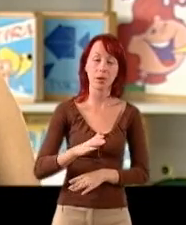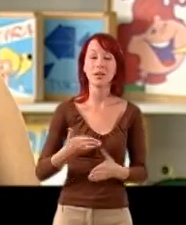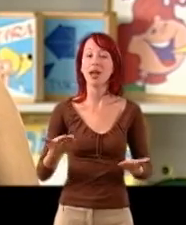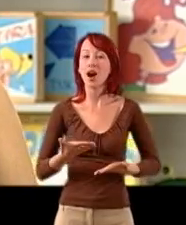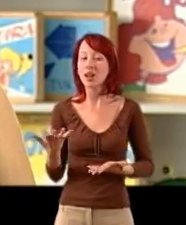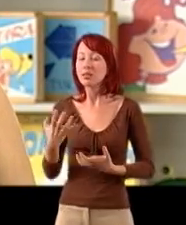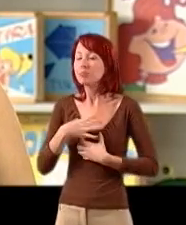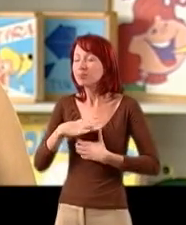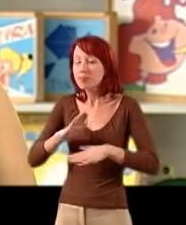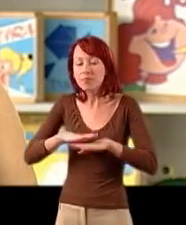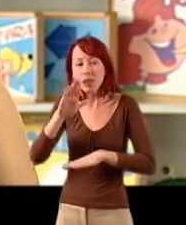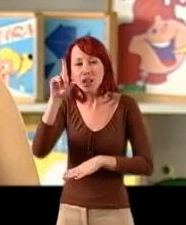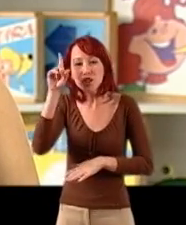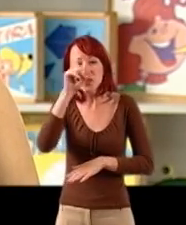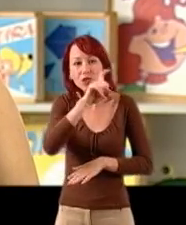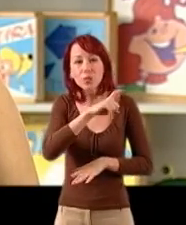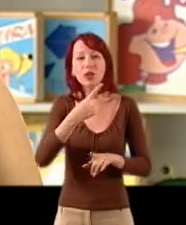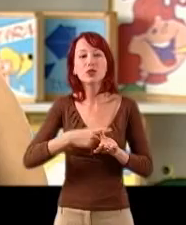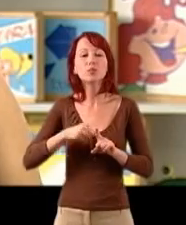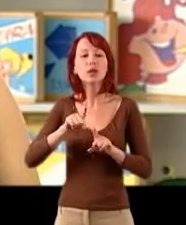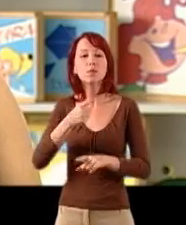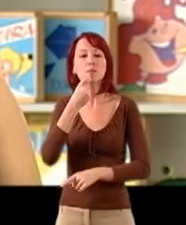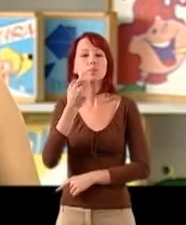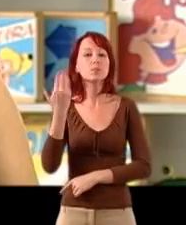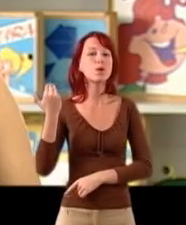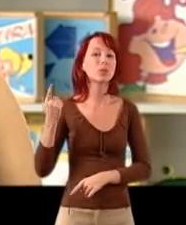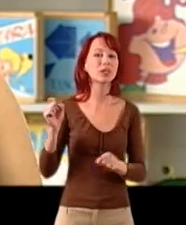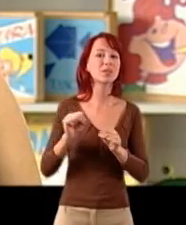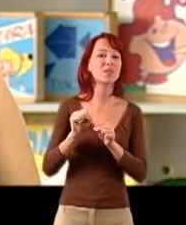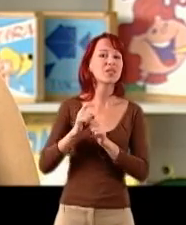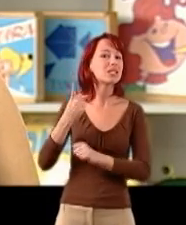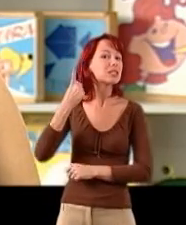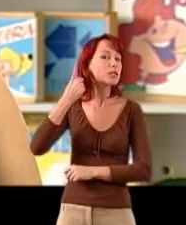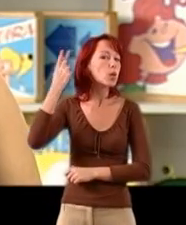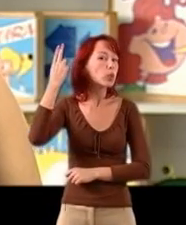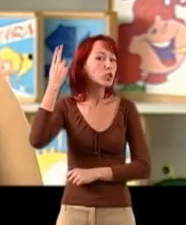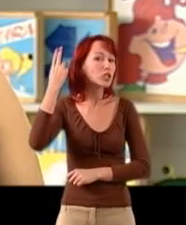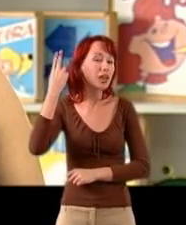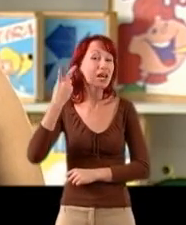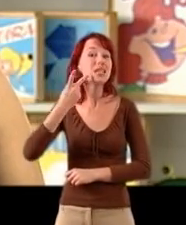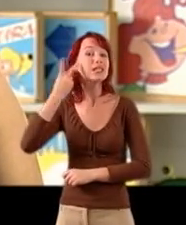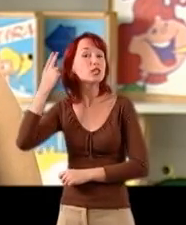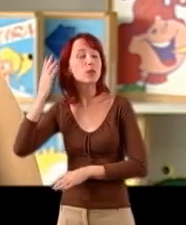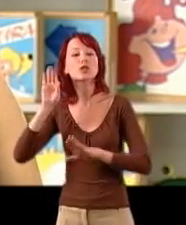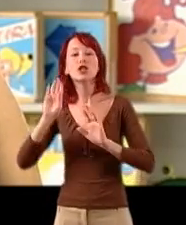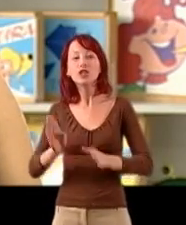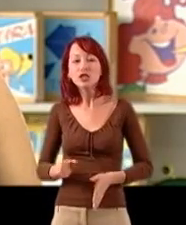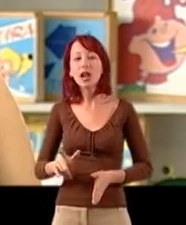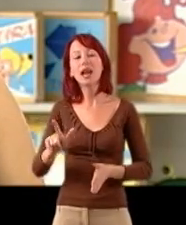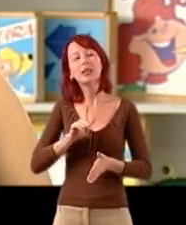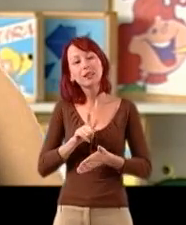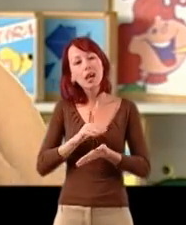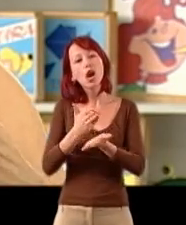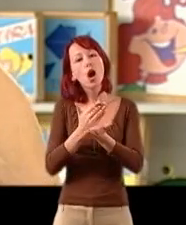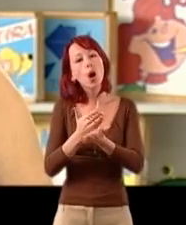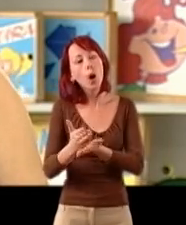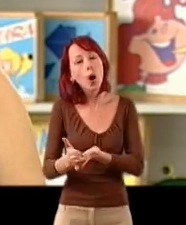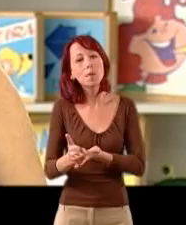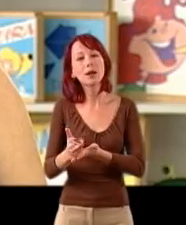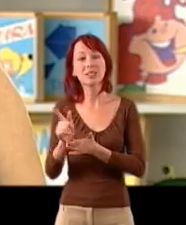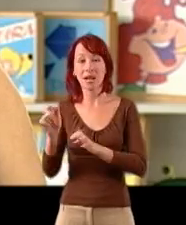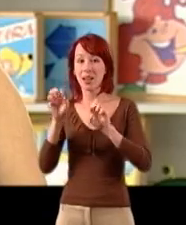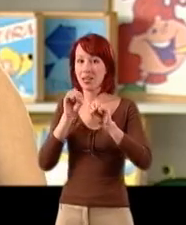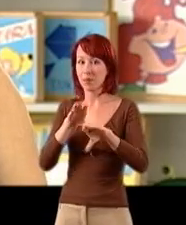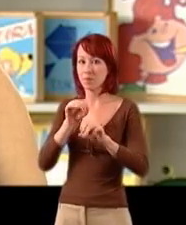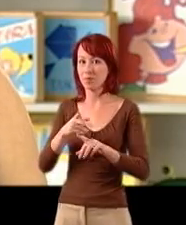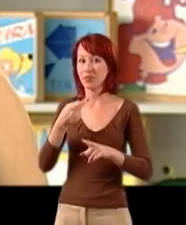dificuldade agora com ele é porque ele fez uma cirurgia. E essa cirurgia está nos levando assim, a trabalhar ao mesmo